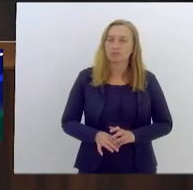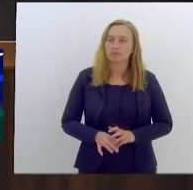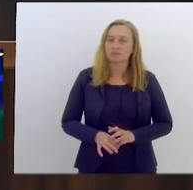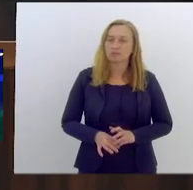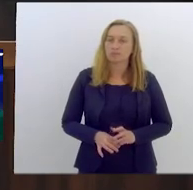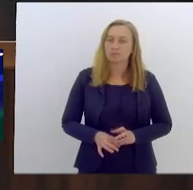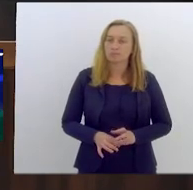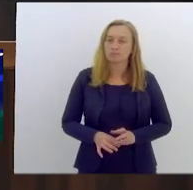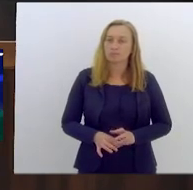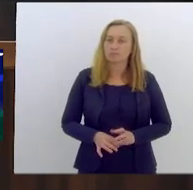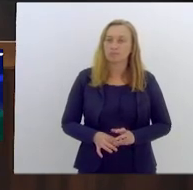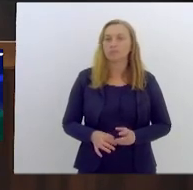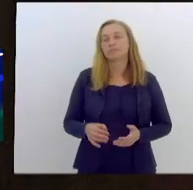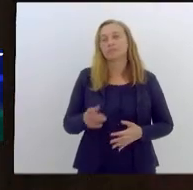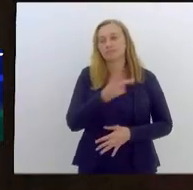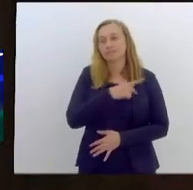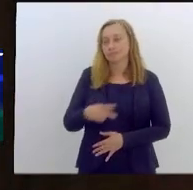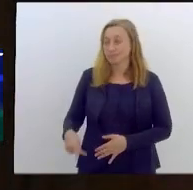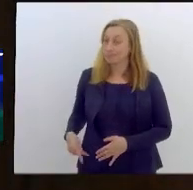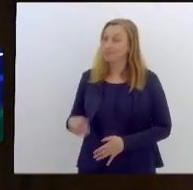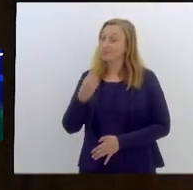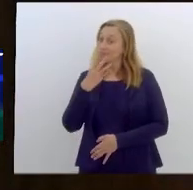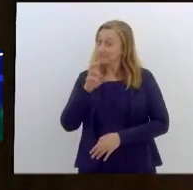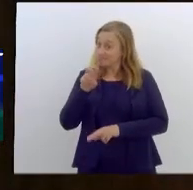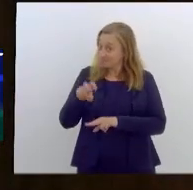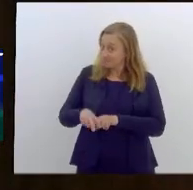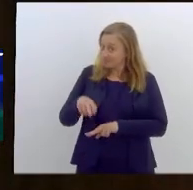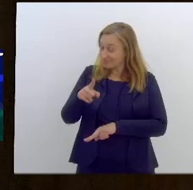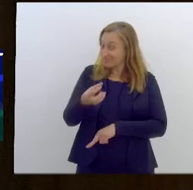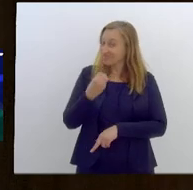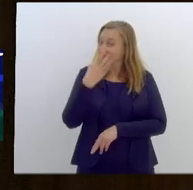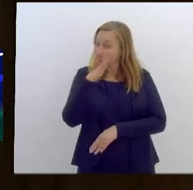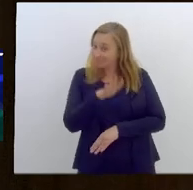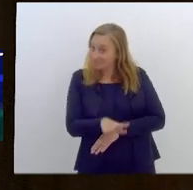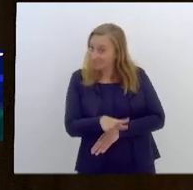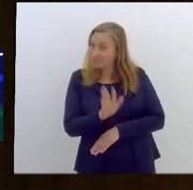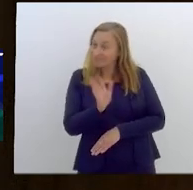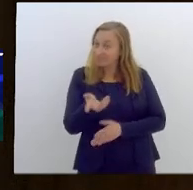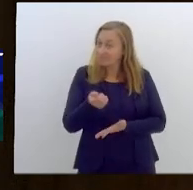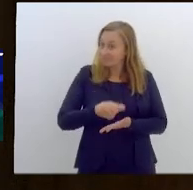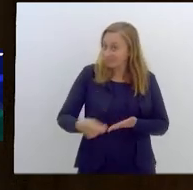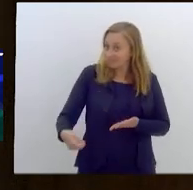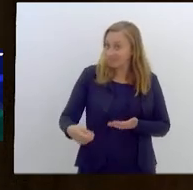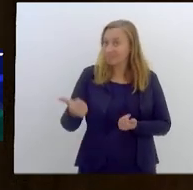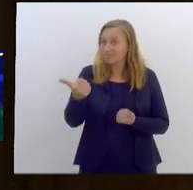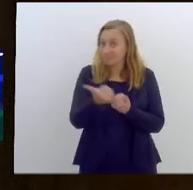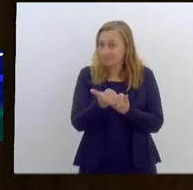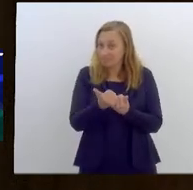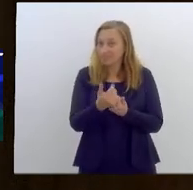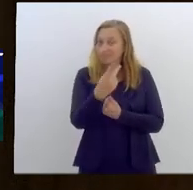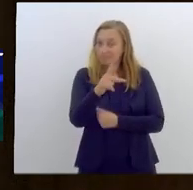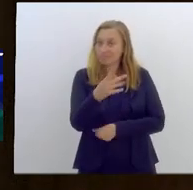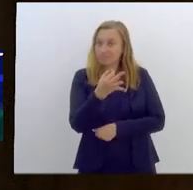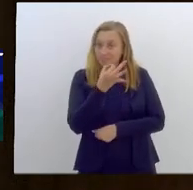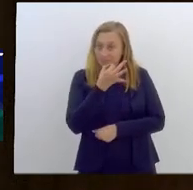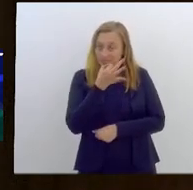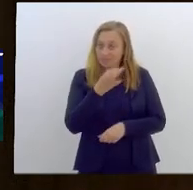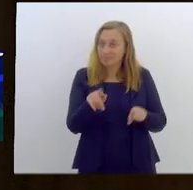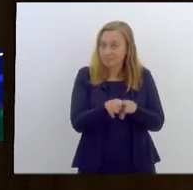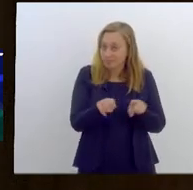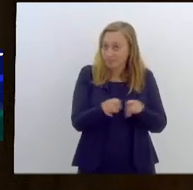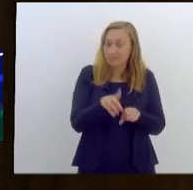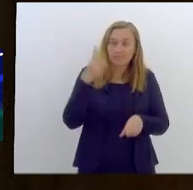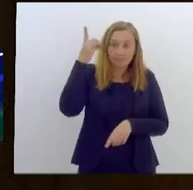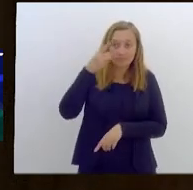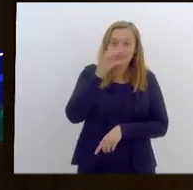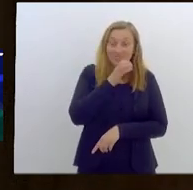Presidente, me cai muito bem essa cadeira, boa tarde. Boa tarde. Já assinei aqui em apoio à sua sugestão e também da deputada